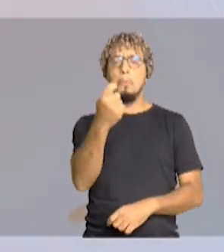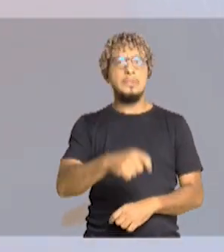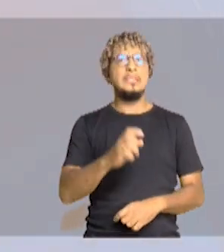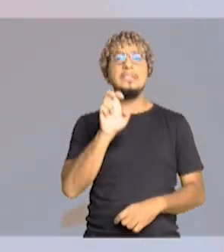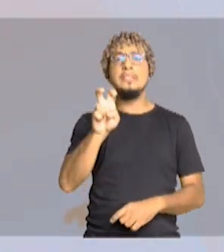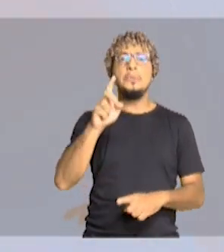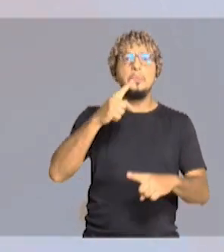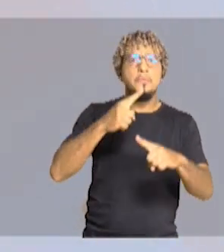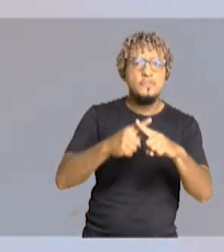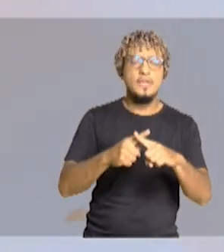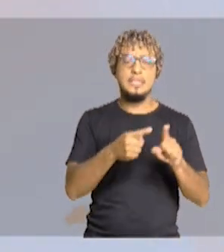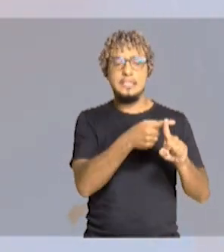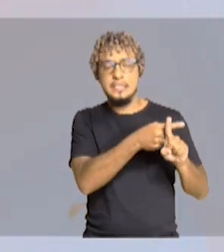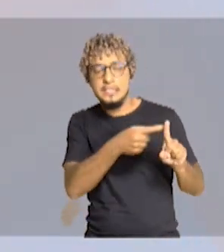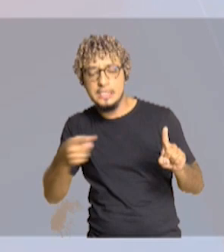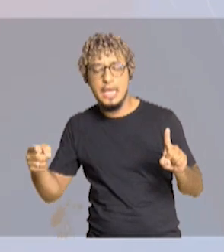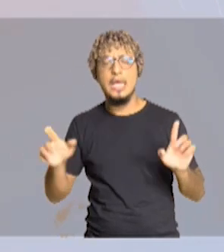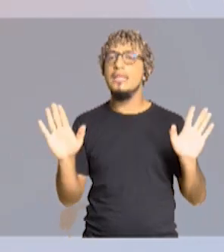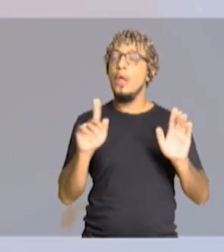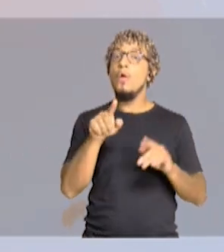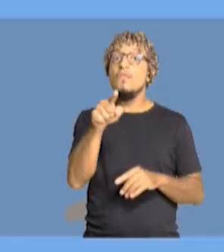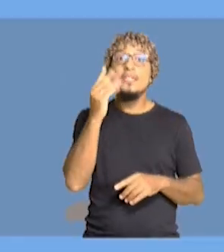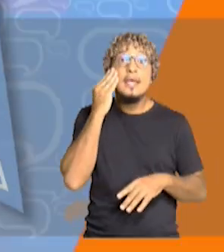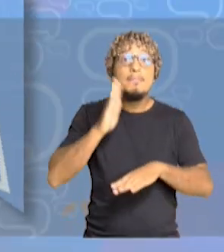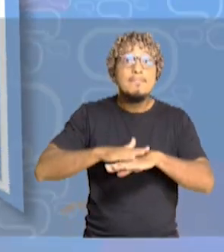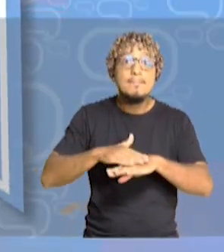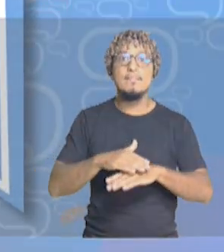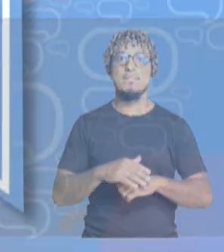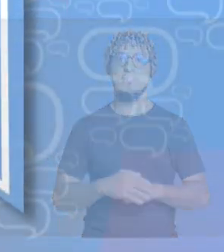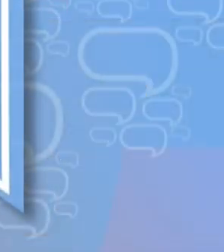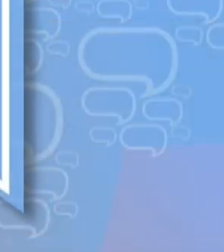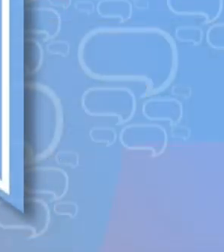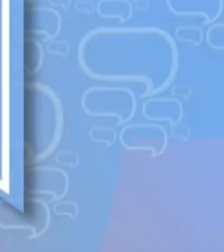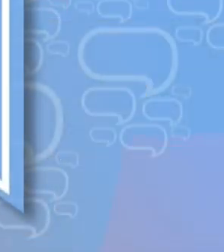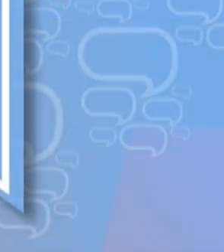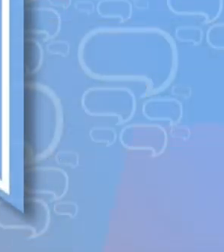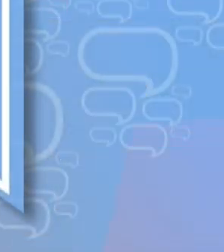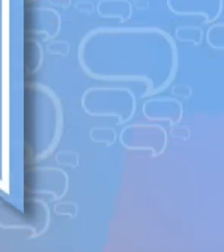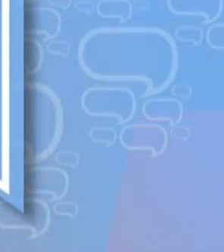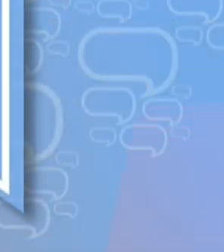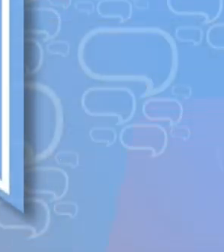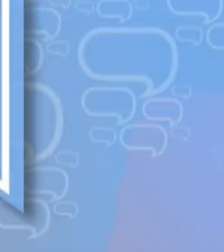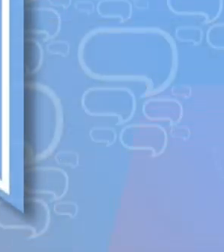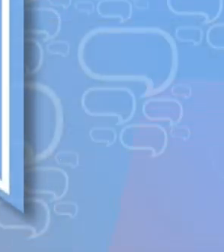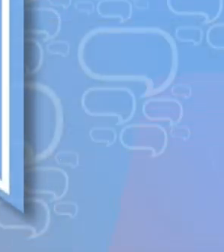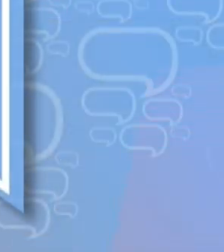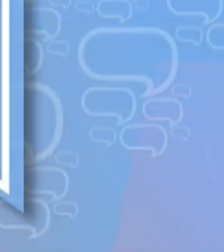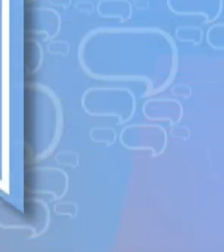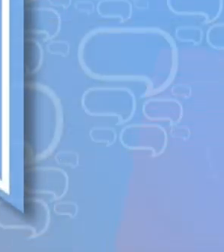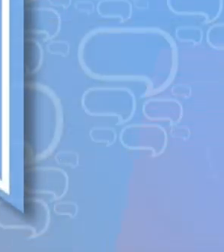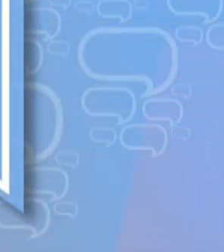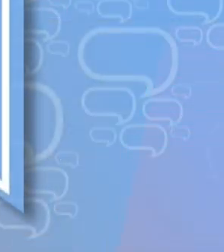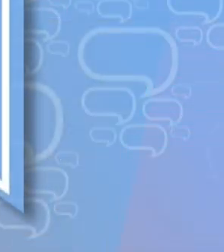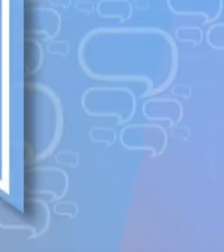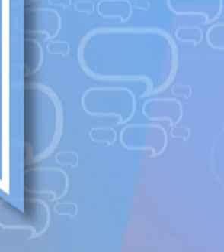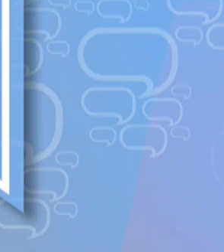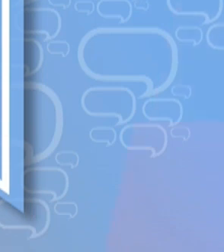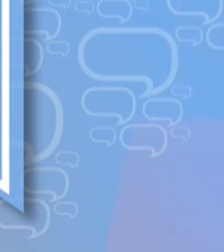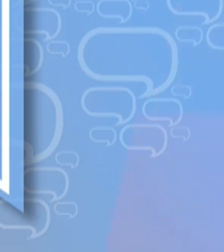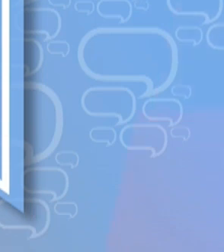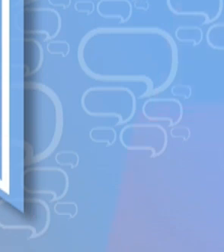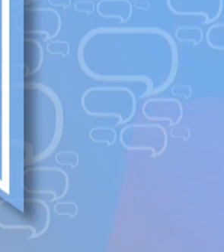cinco vezes na semana fazer o que dá o que preciso fazer em uma rotina de